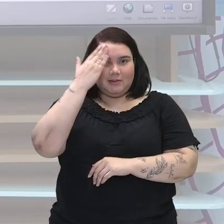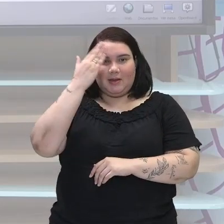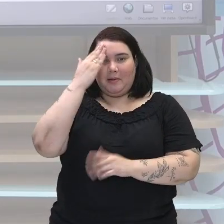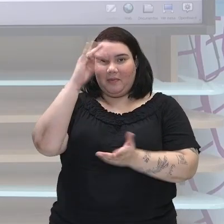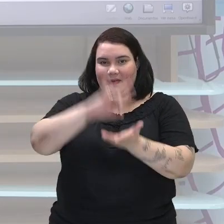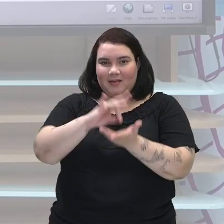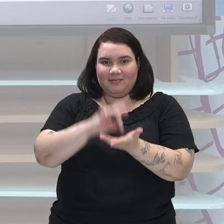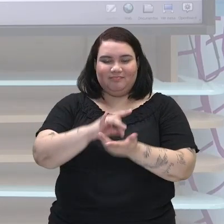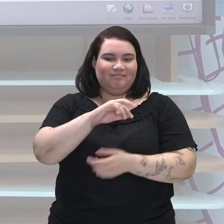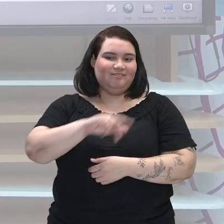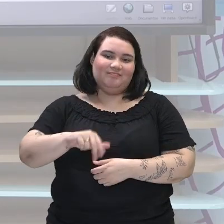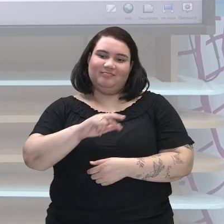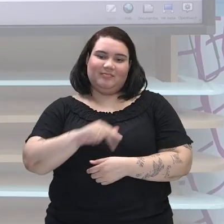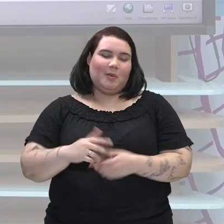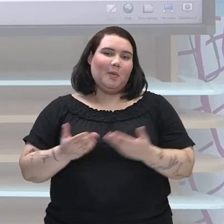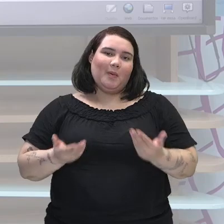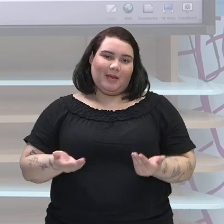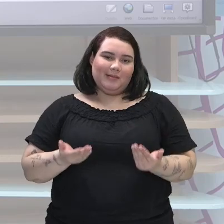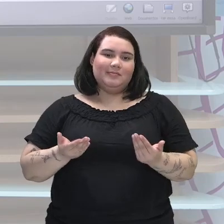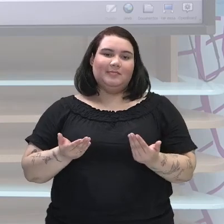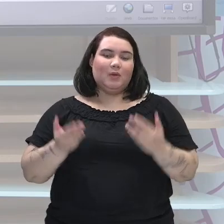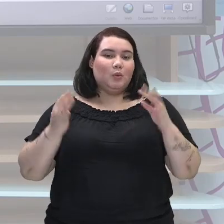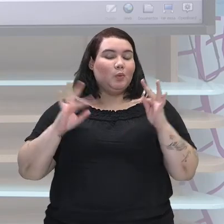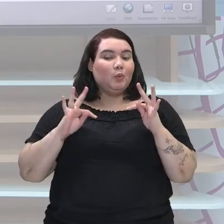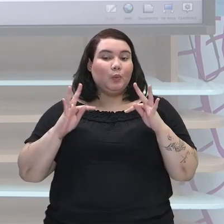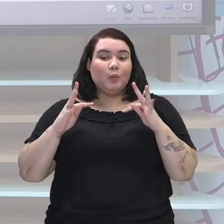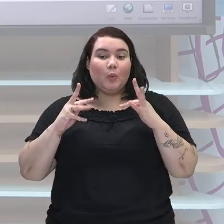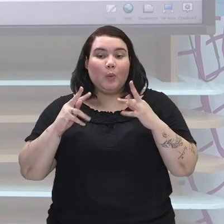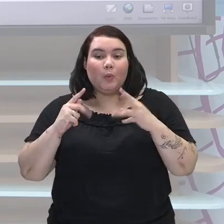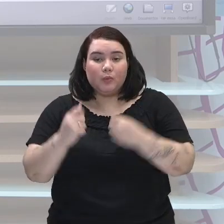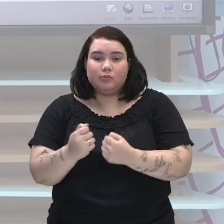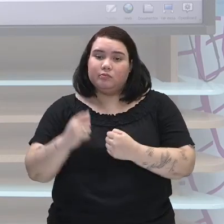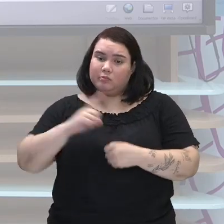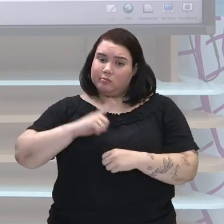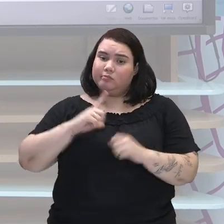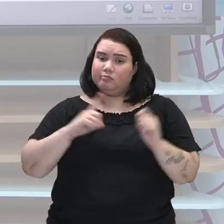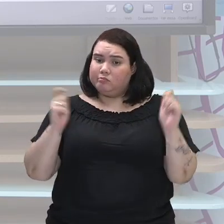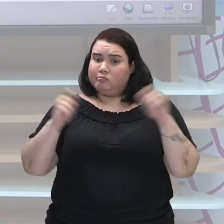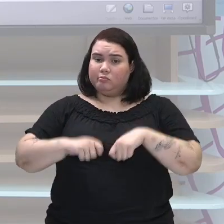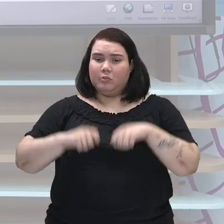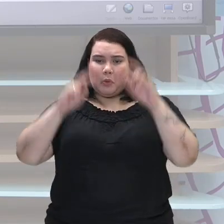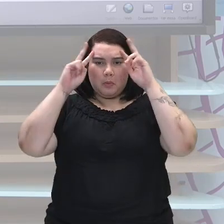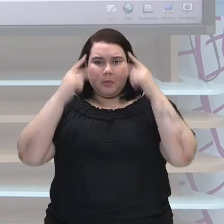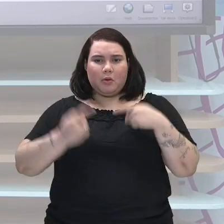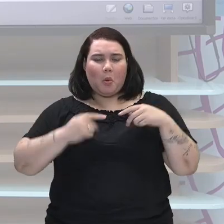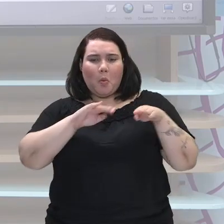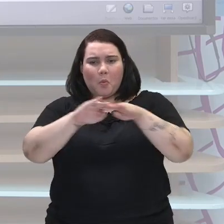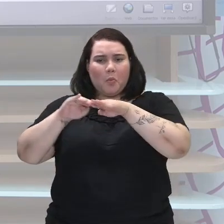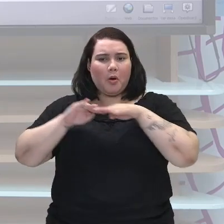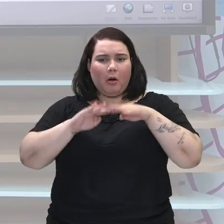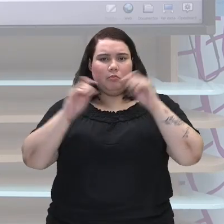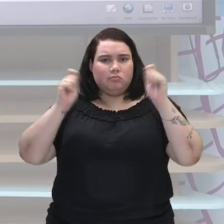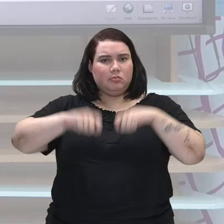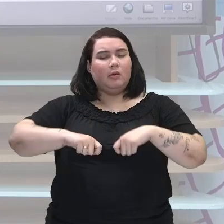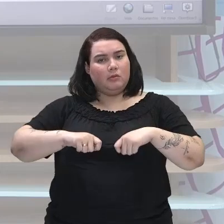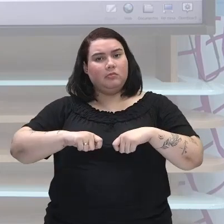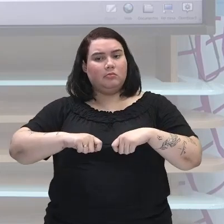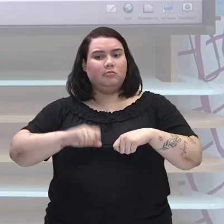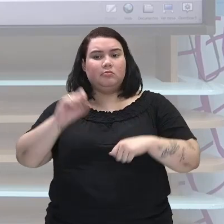que funciona, né? Todos nós temos capacidades, a mesma inclusive,